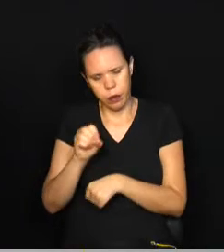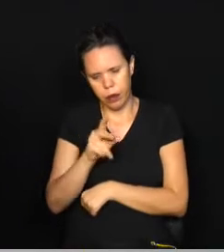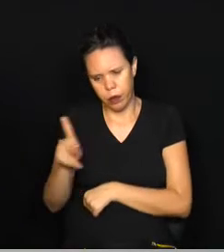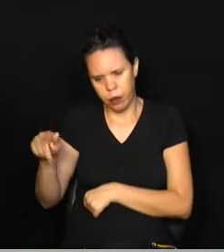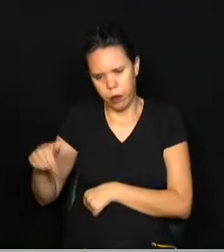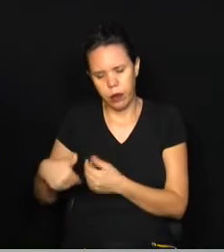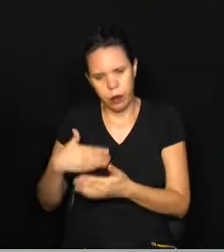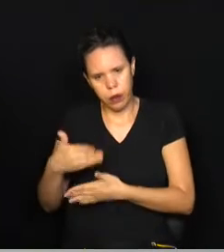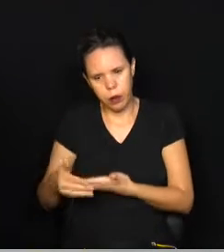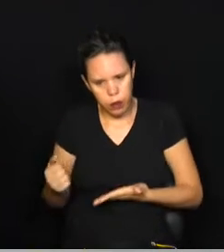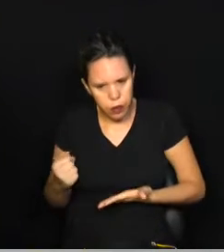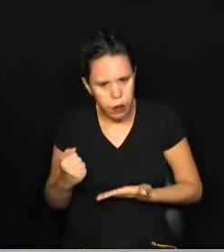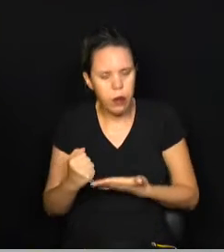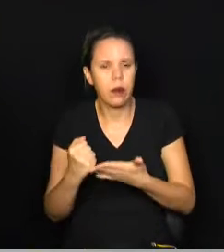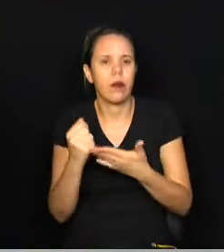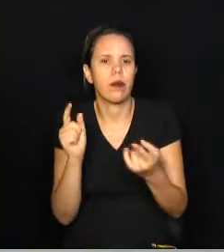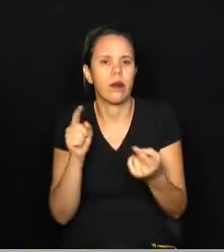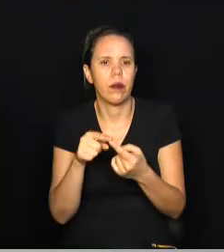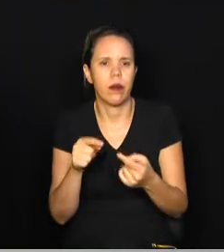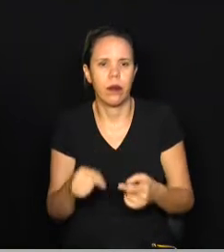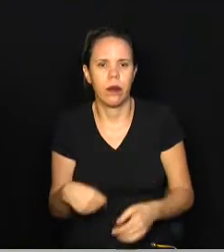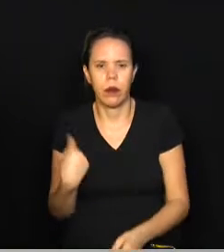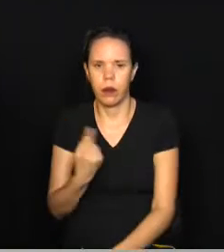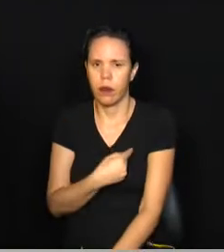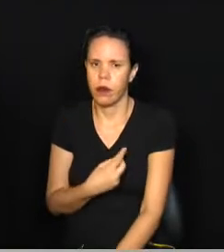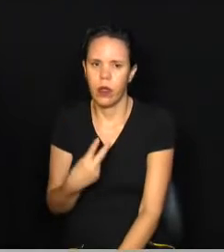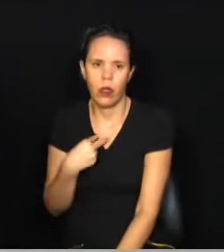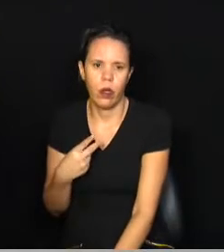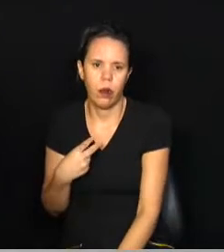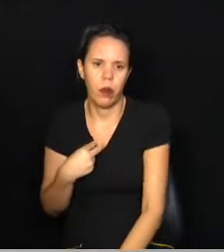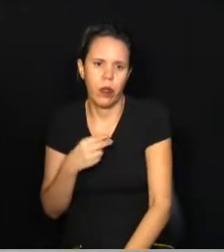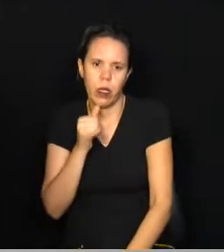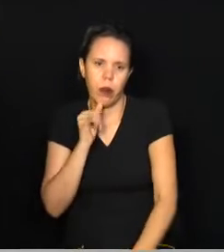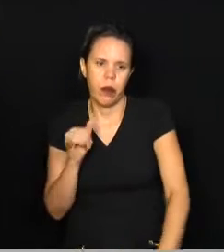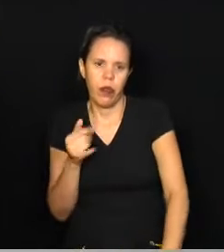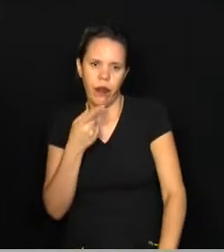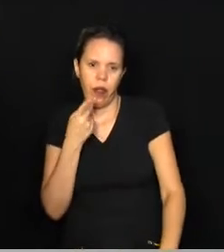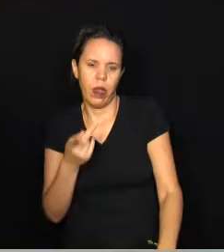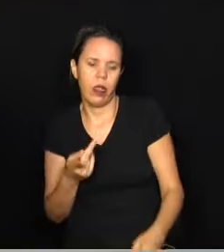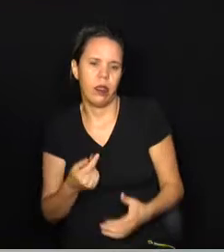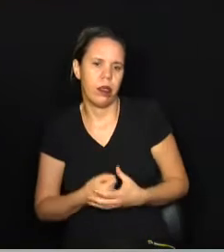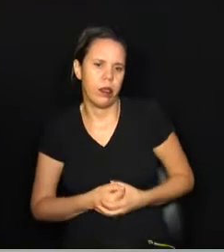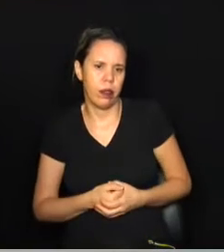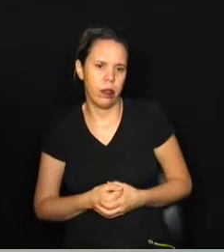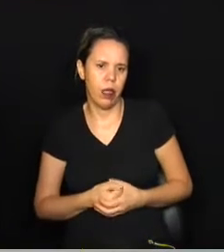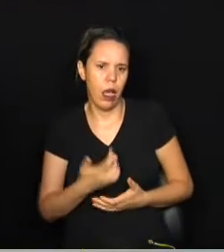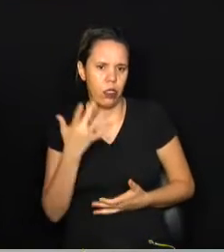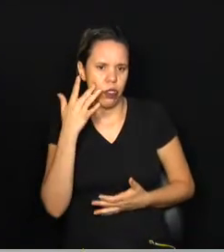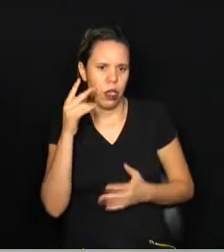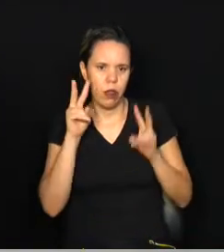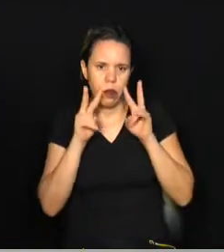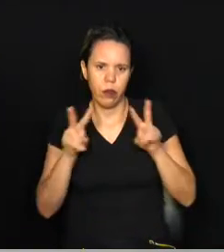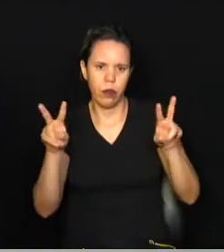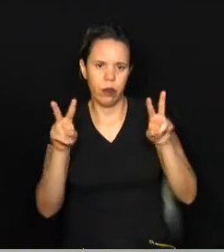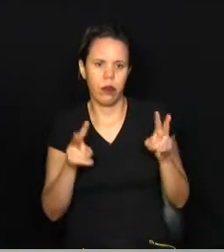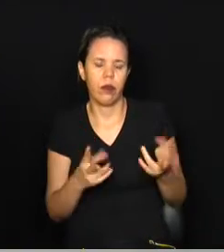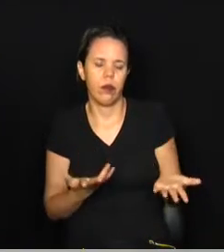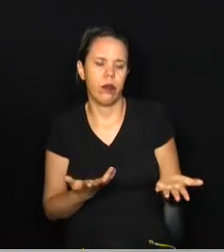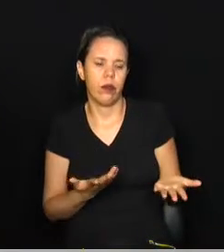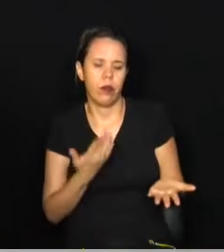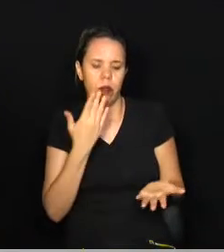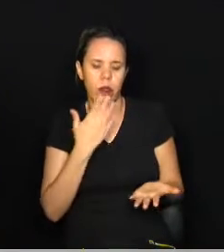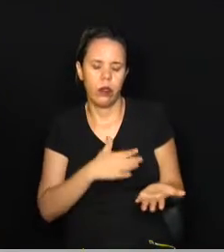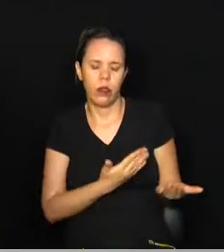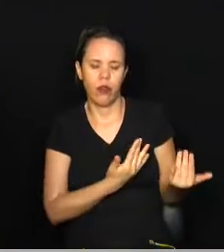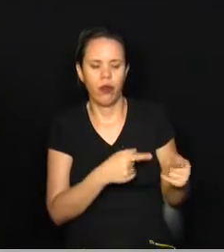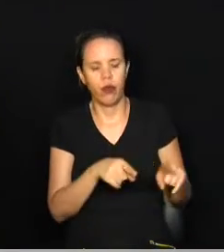vem ajudar nesse sentido, porque a gente já não pode mais vilipendiar a visão infanto-juvenil. Então, temos